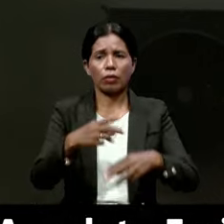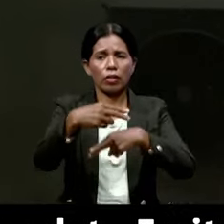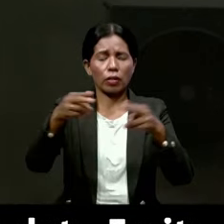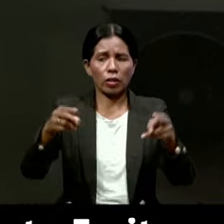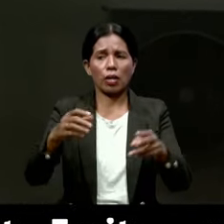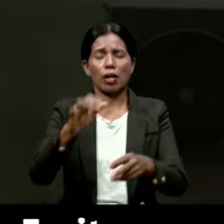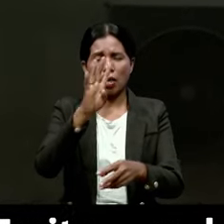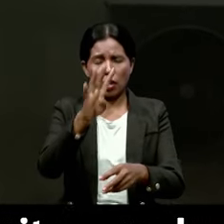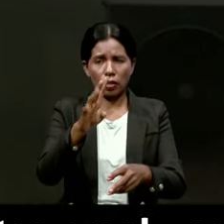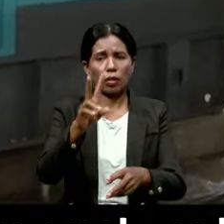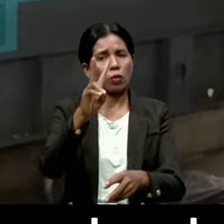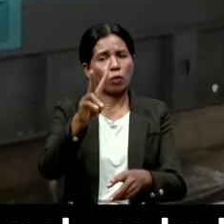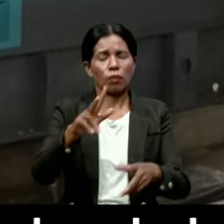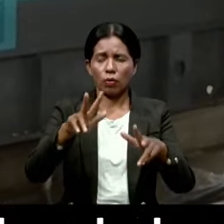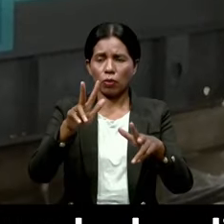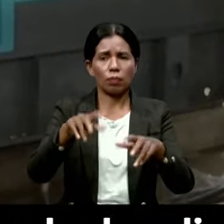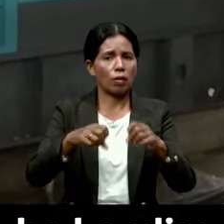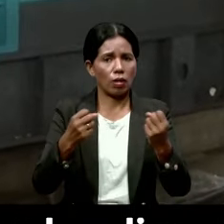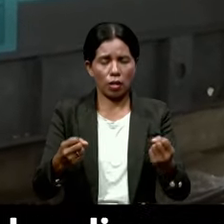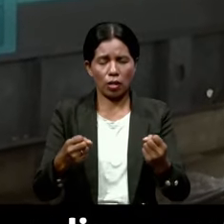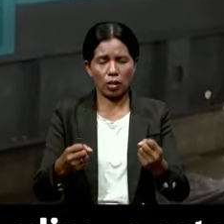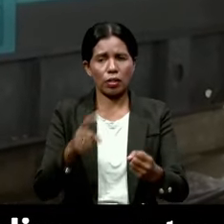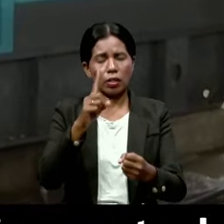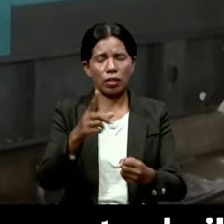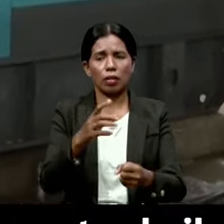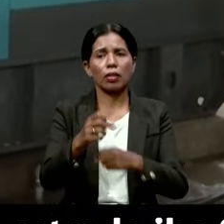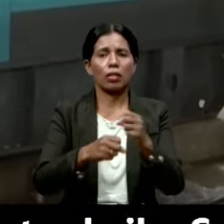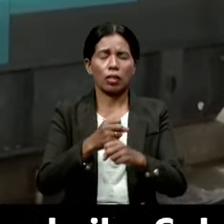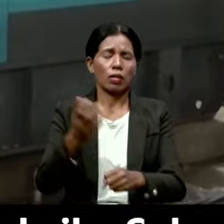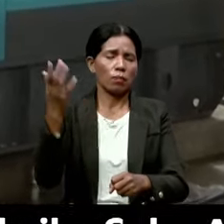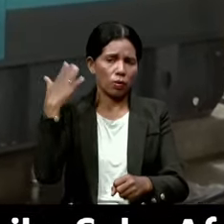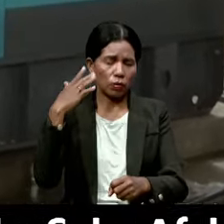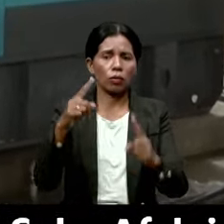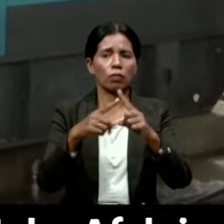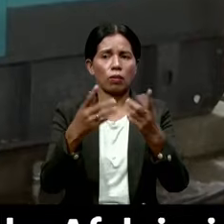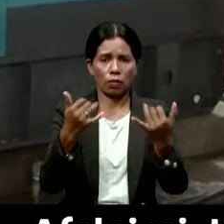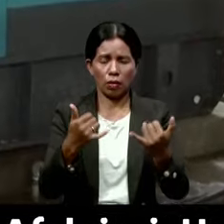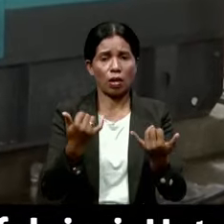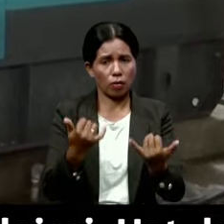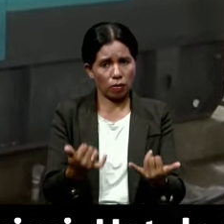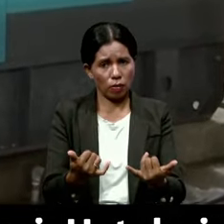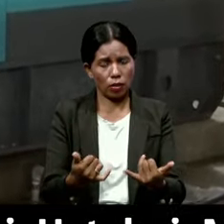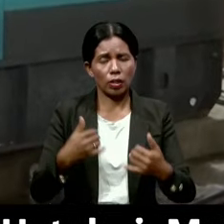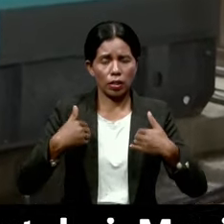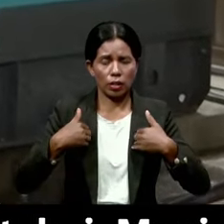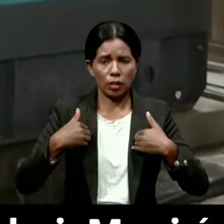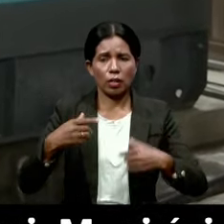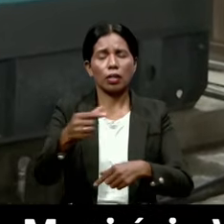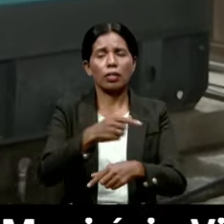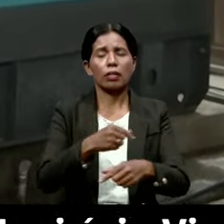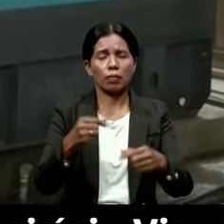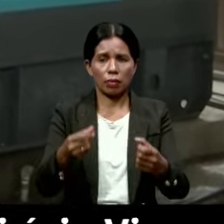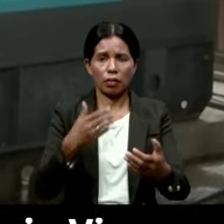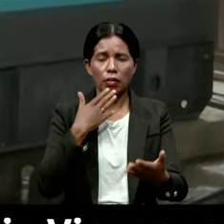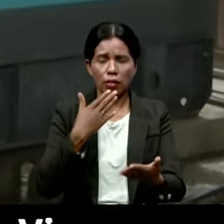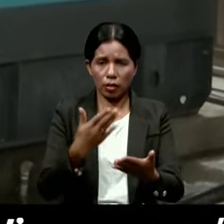ne, tolu mak avaria no la funciona desde tinang hirak bakotuk to hin loran. No dadaung ne ia gerador ida date mak funciona ne be